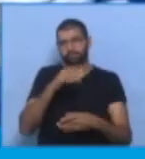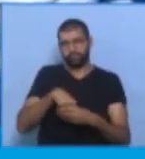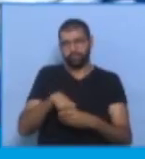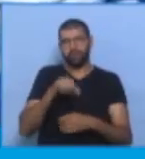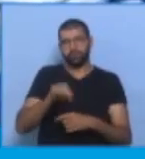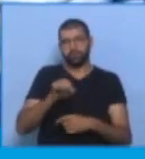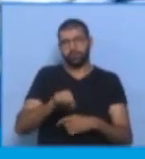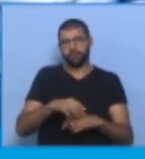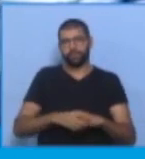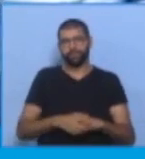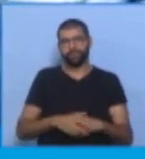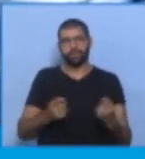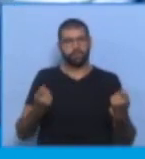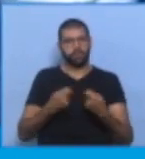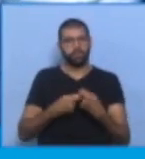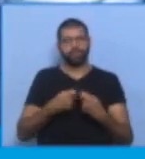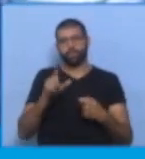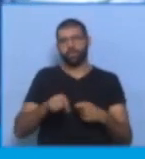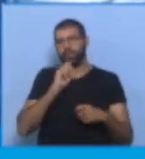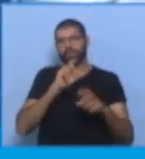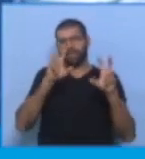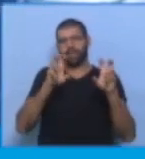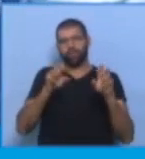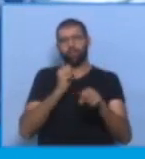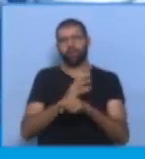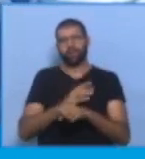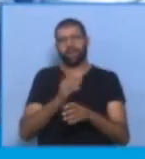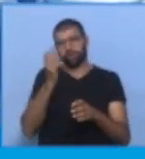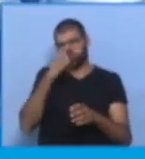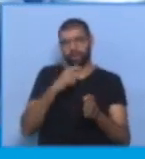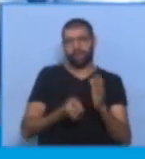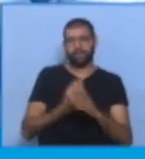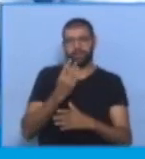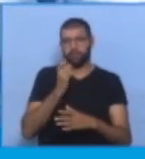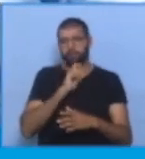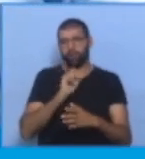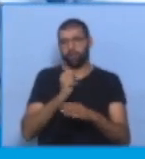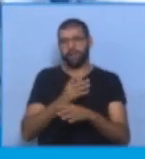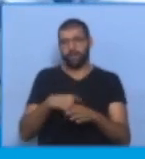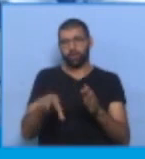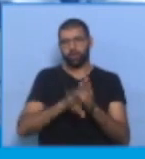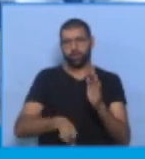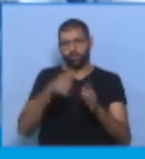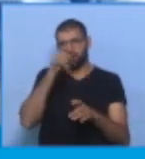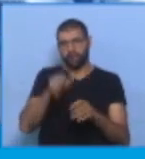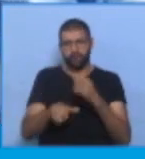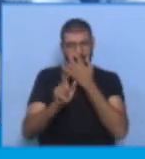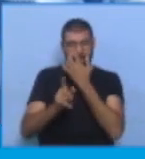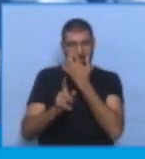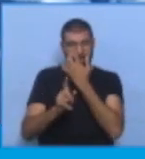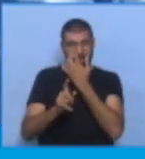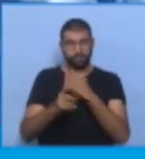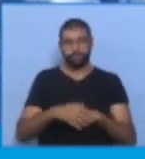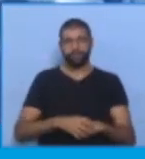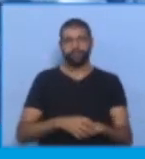existência. Podíamos dar outro título a essa narrativa da criação. É a condição humana. Claro. Ela fala da condição humana.